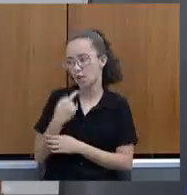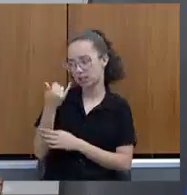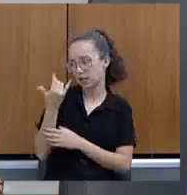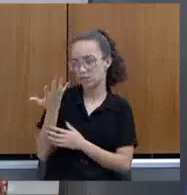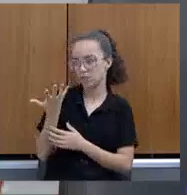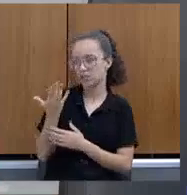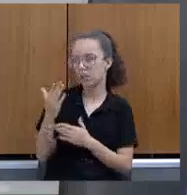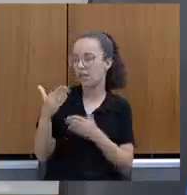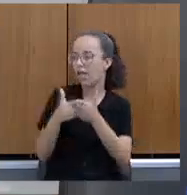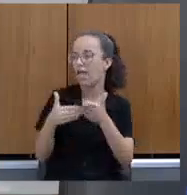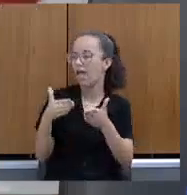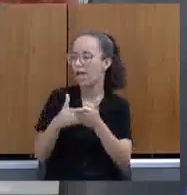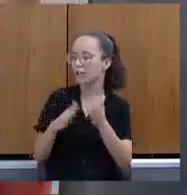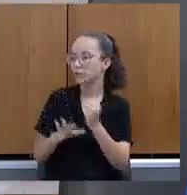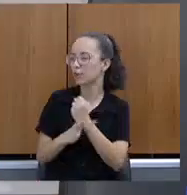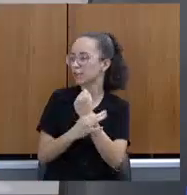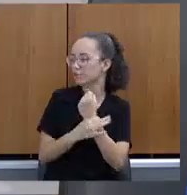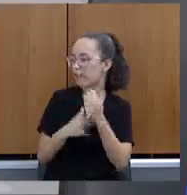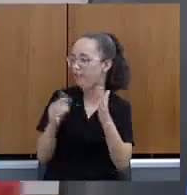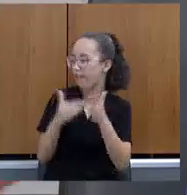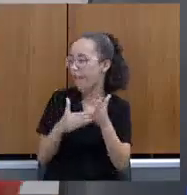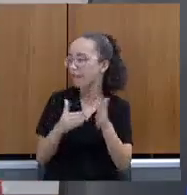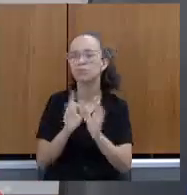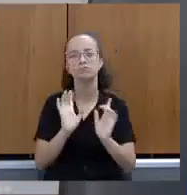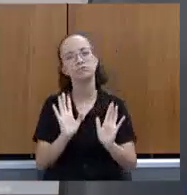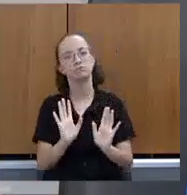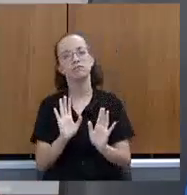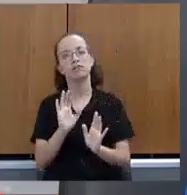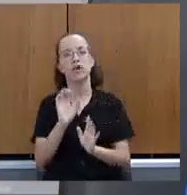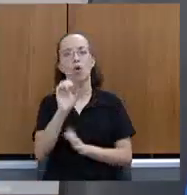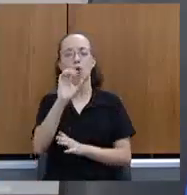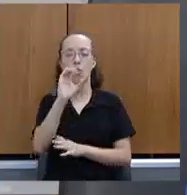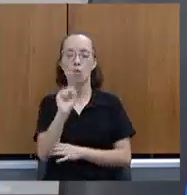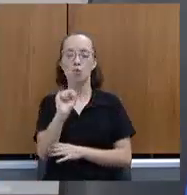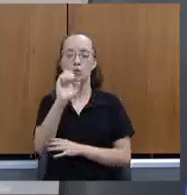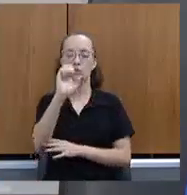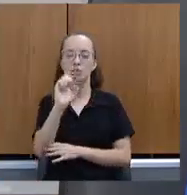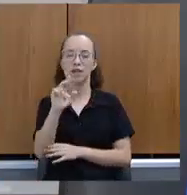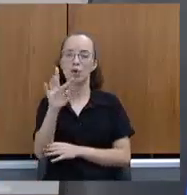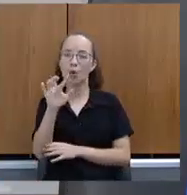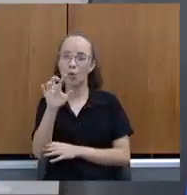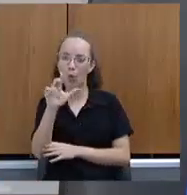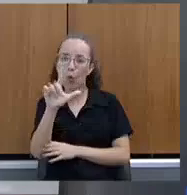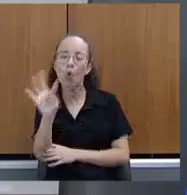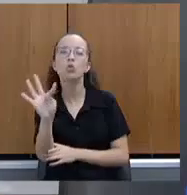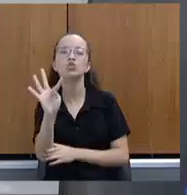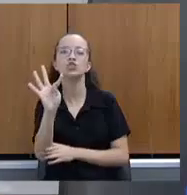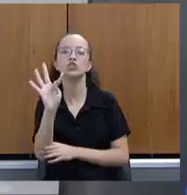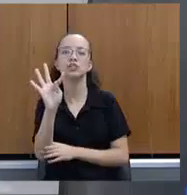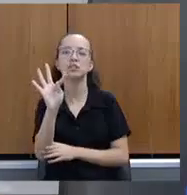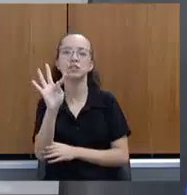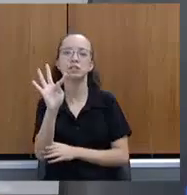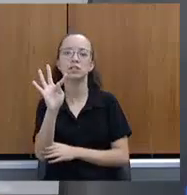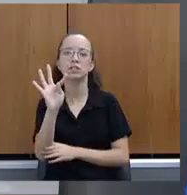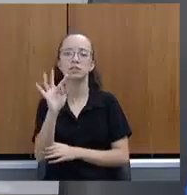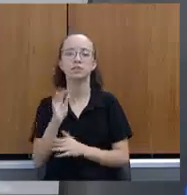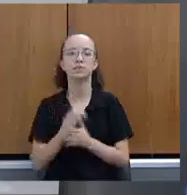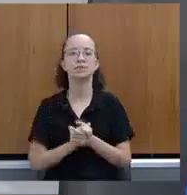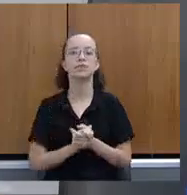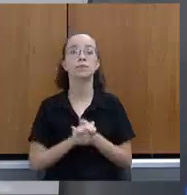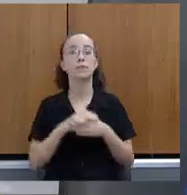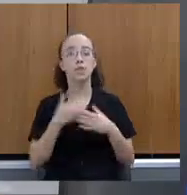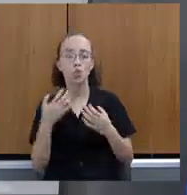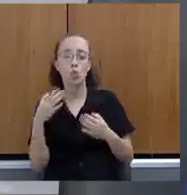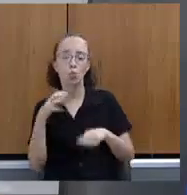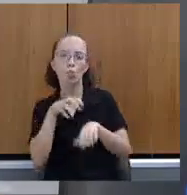há secundi faz parte de um governo e a estratégia do governo é minerar não é proteger os nossos territórios e o turismo